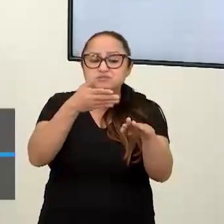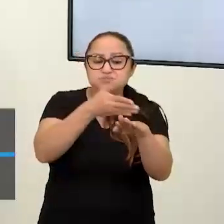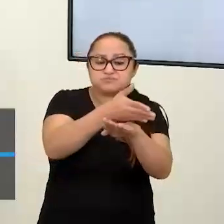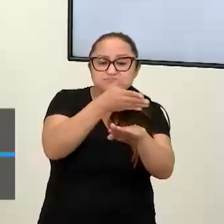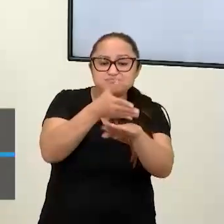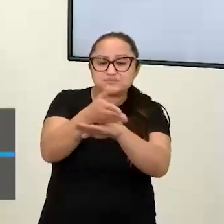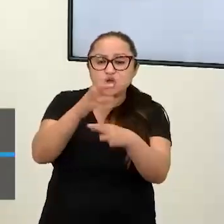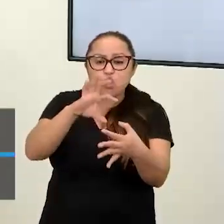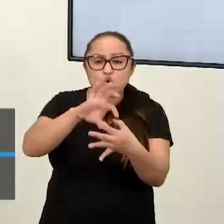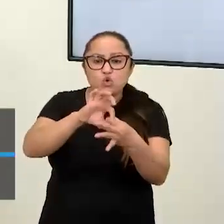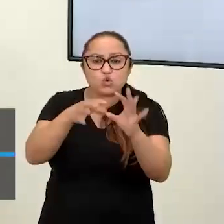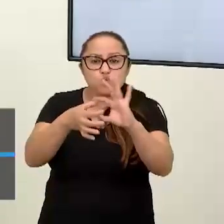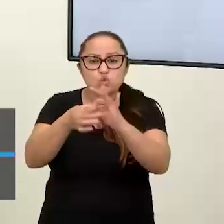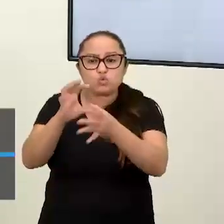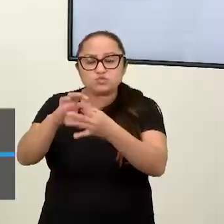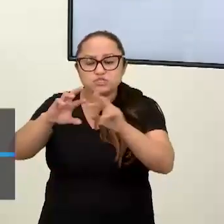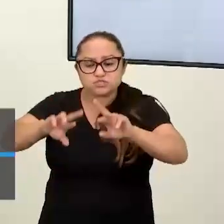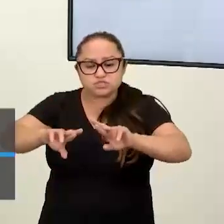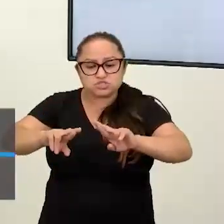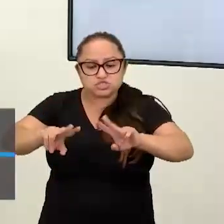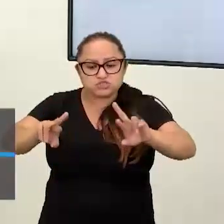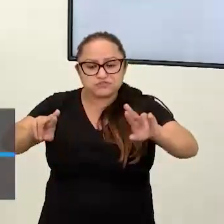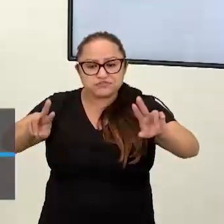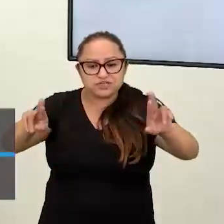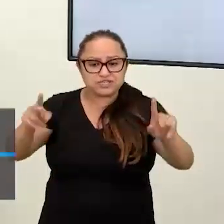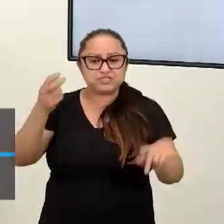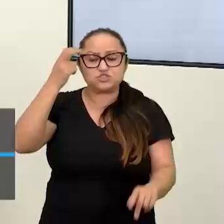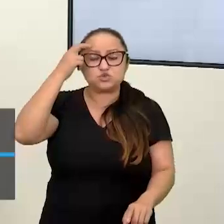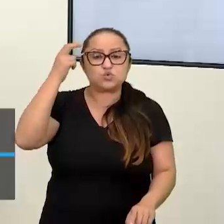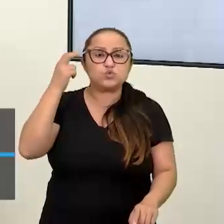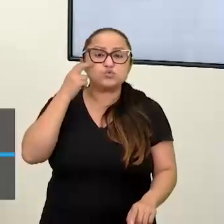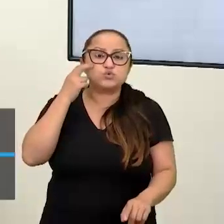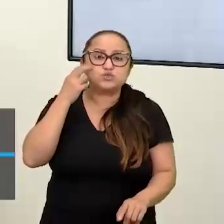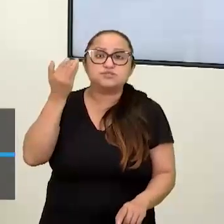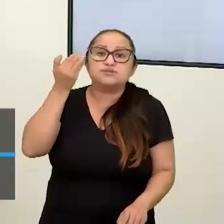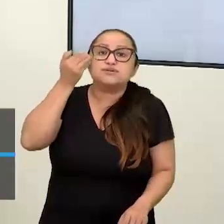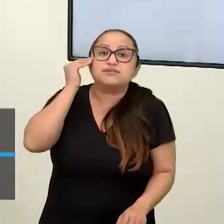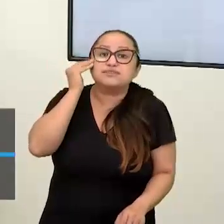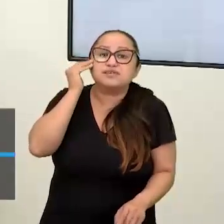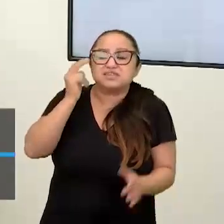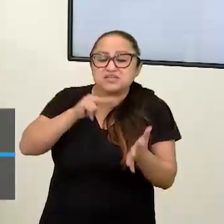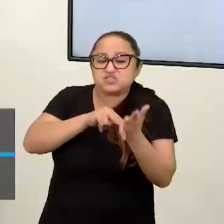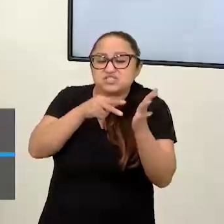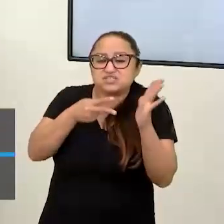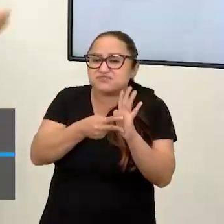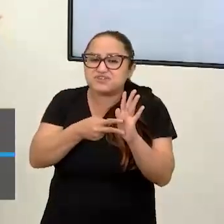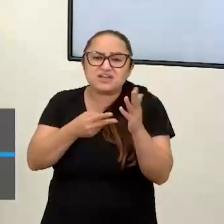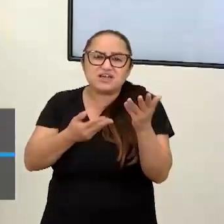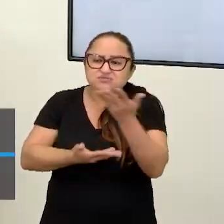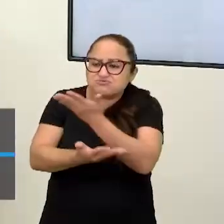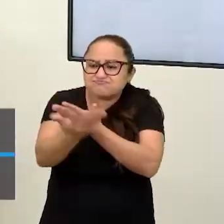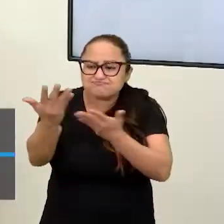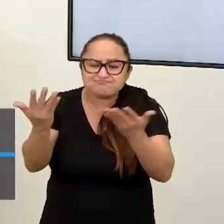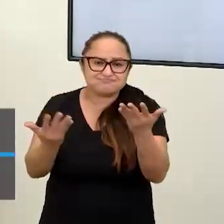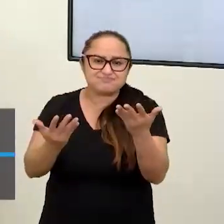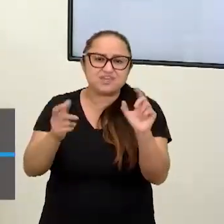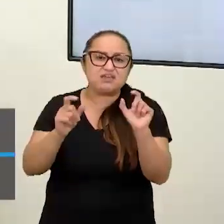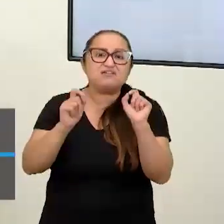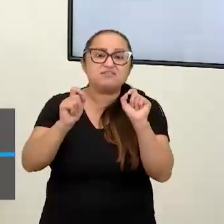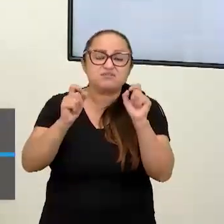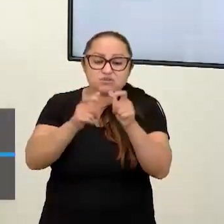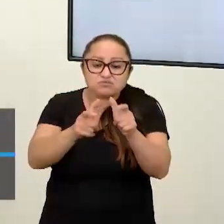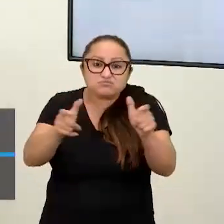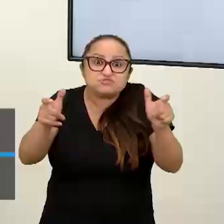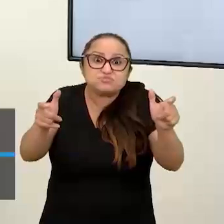no contexto, né, das diferentes culturas para entendermos os significados compartilhados. Então, nós temos essa dimensão da cultura.